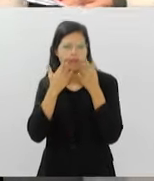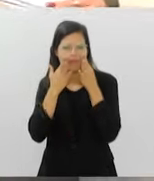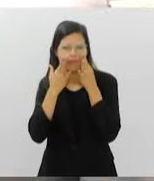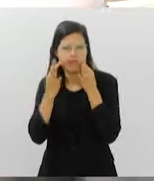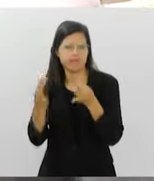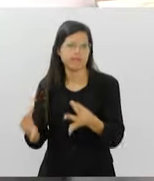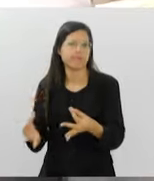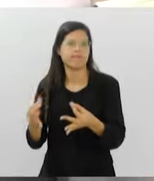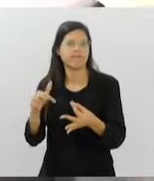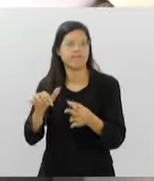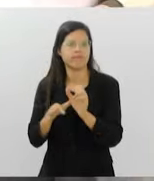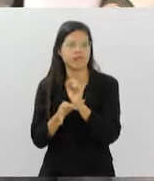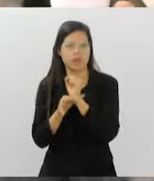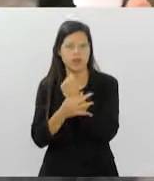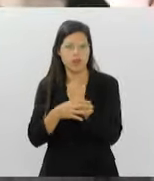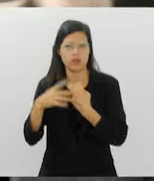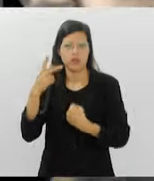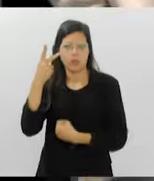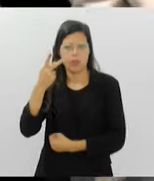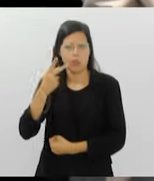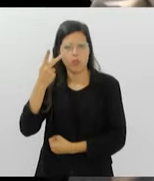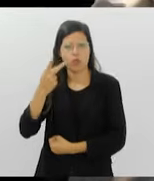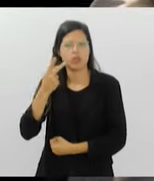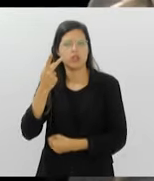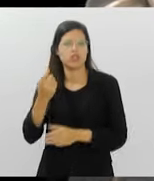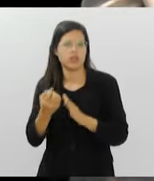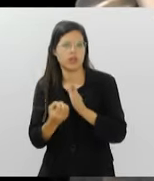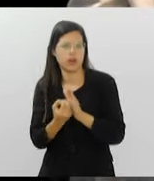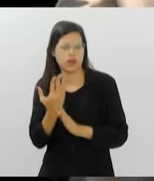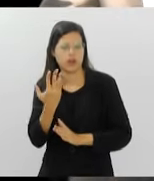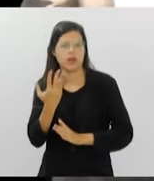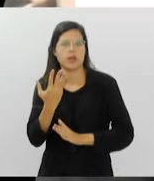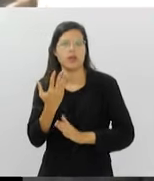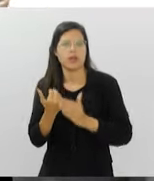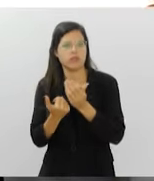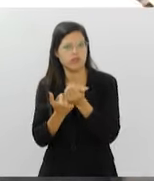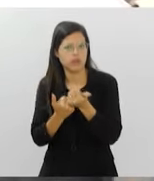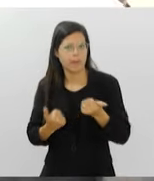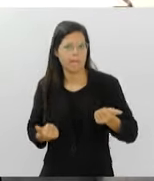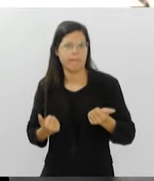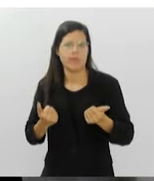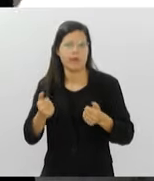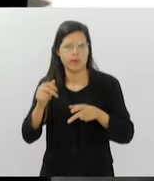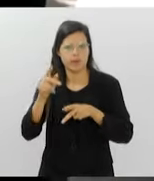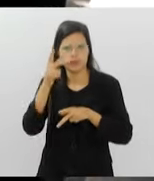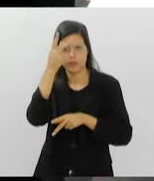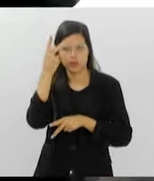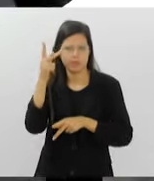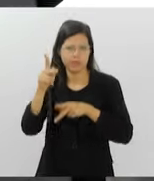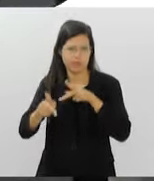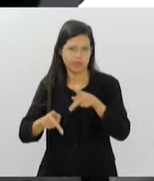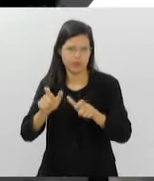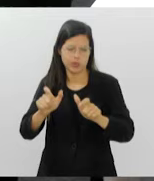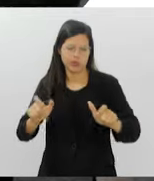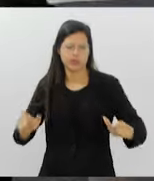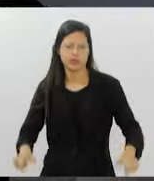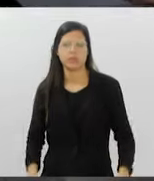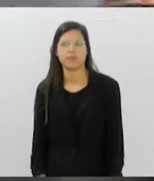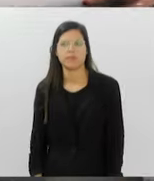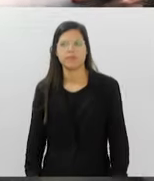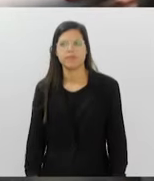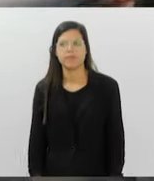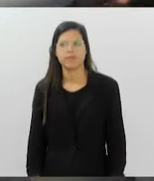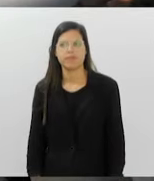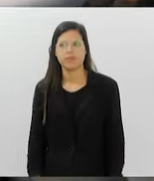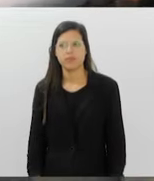e garantam essas políticas, de fato, de assistência a essas vítimas, não é? De acordo